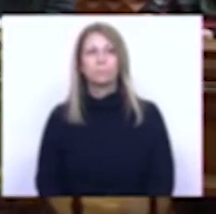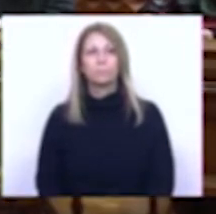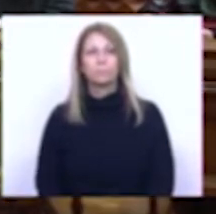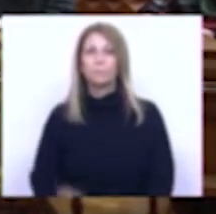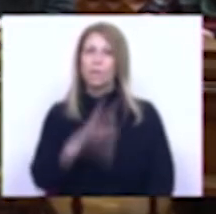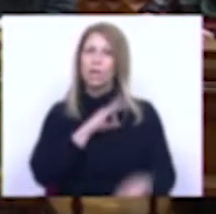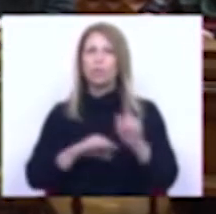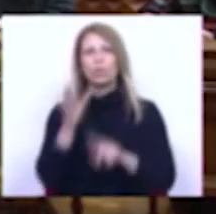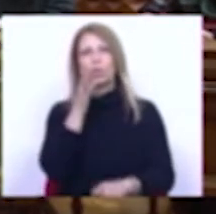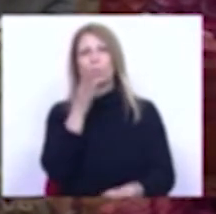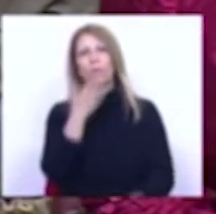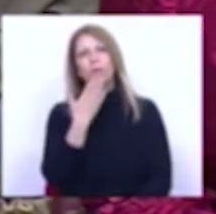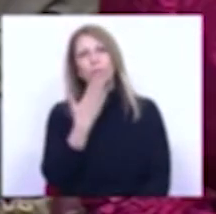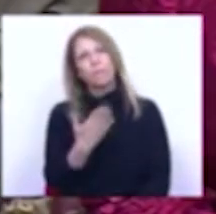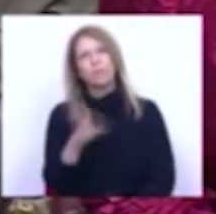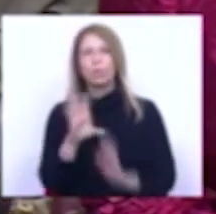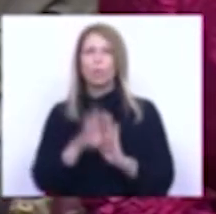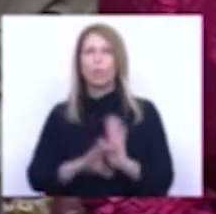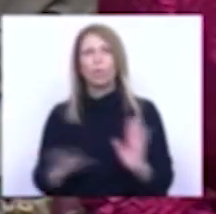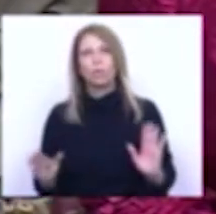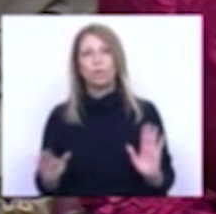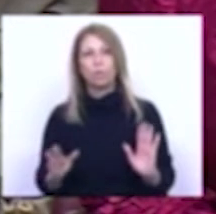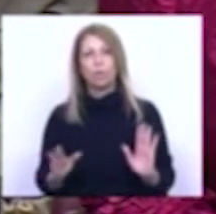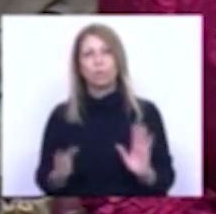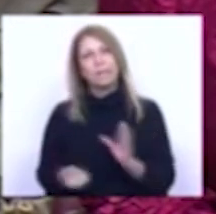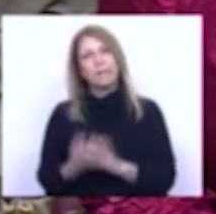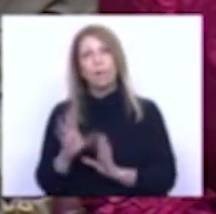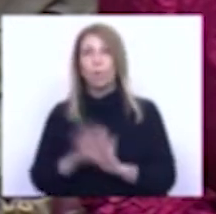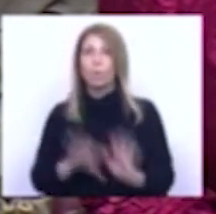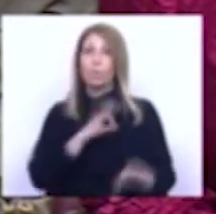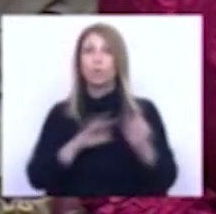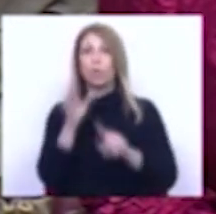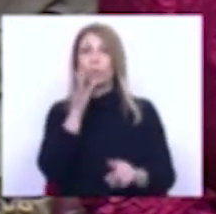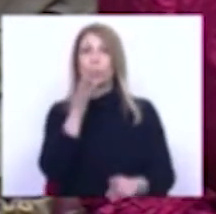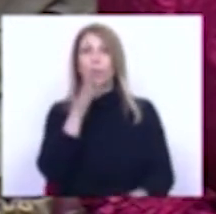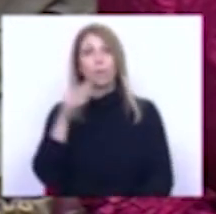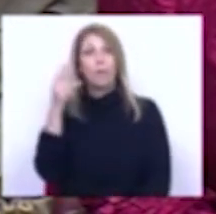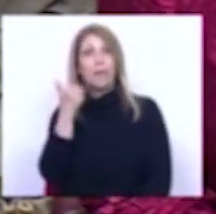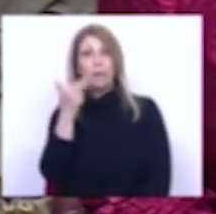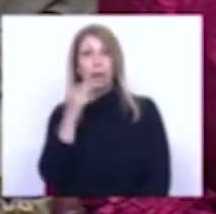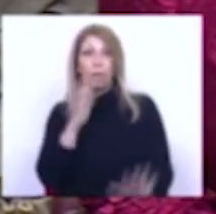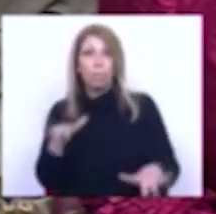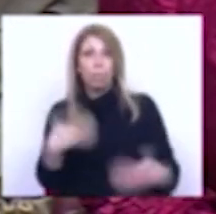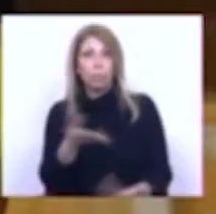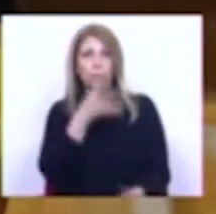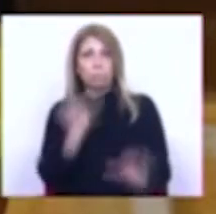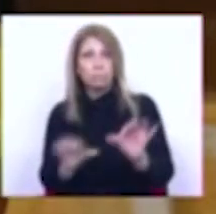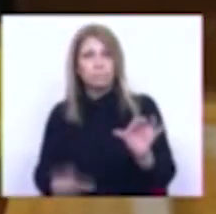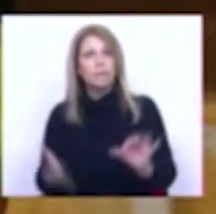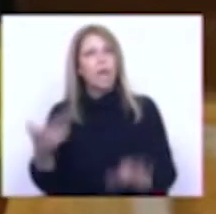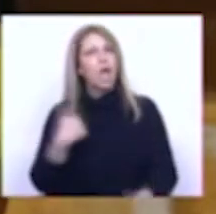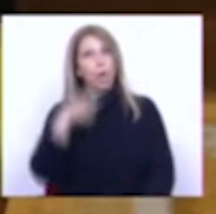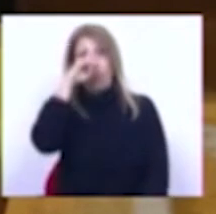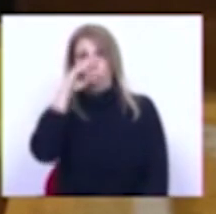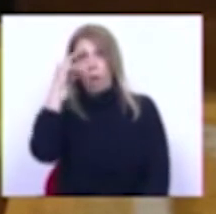Senhores deputados, peço as condições, queria as condições para o Sr. Deputado André Ventura se puder exprimir. Eu não tenho memória,